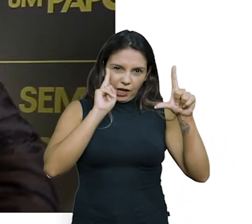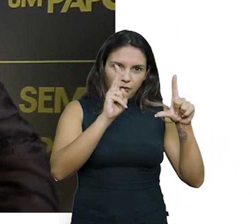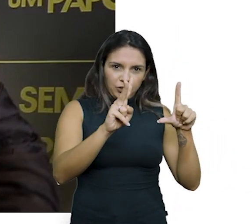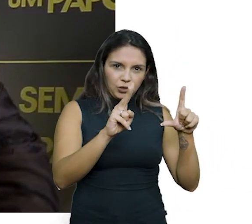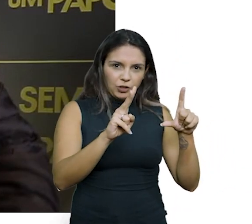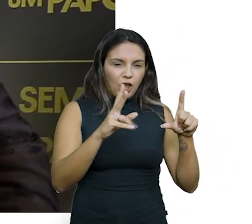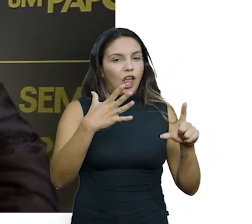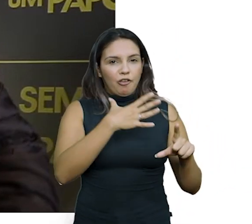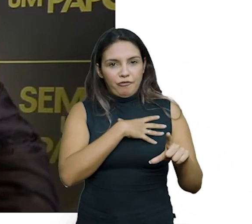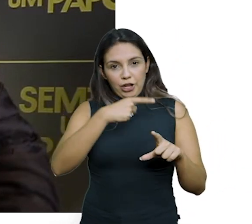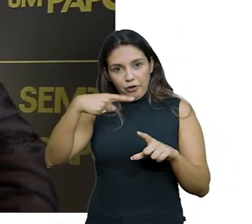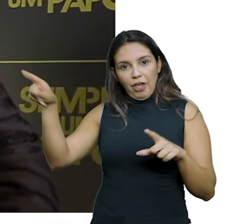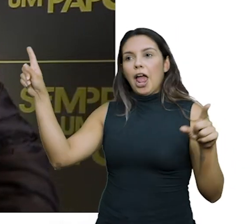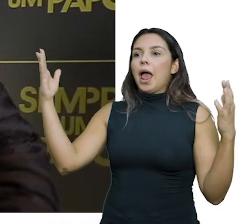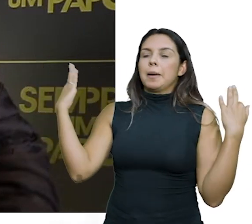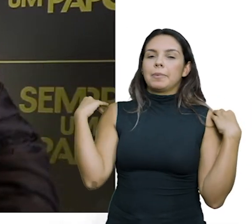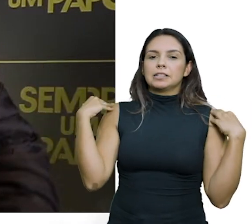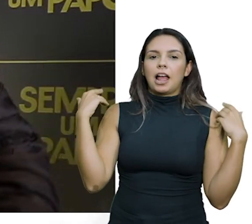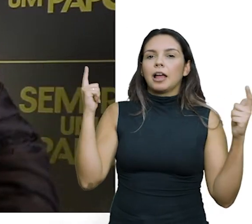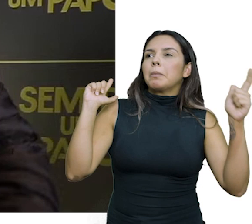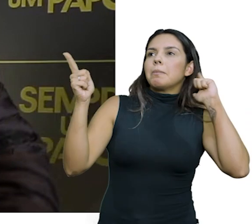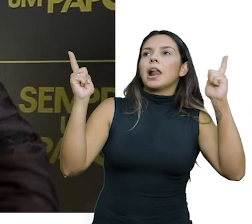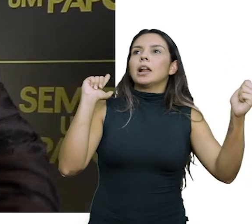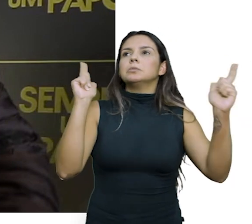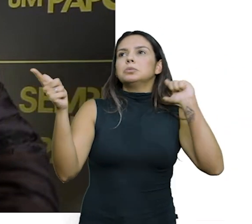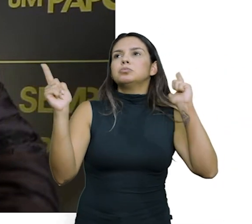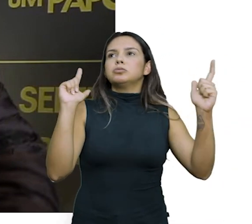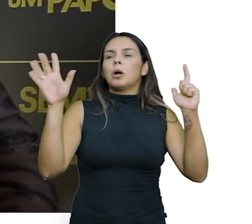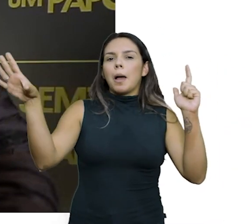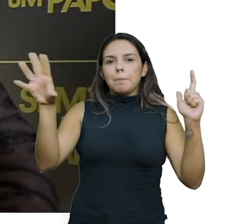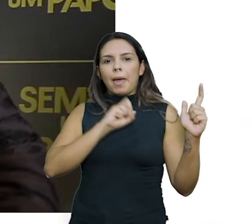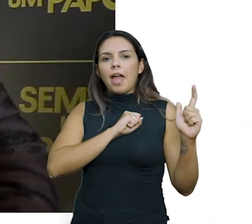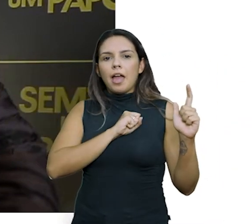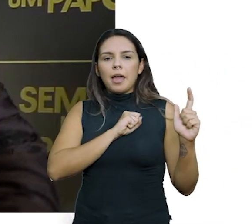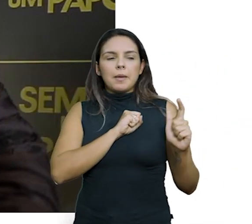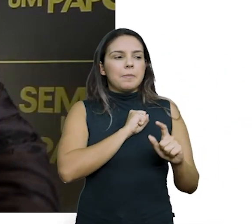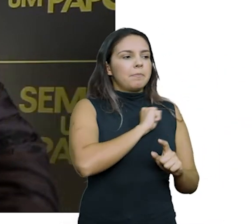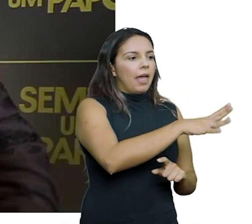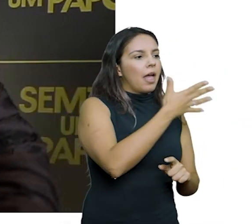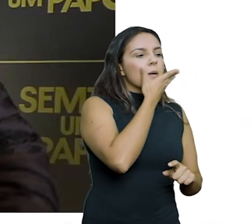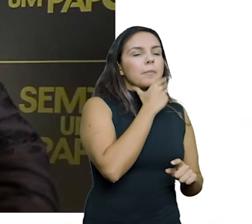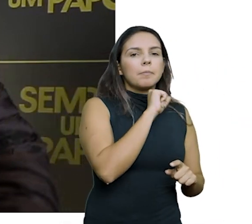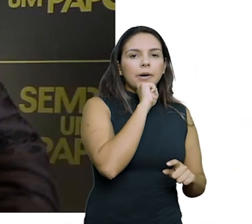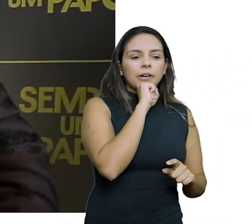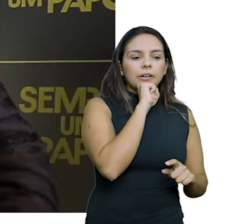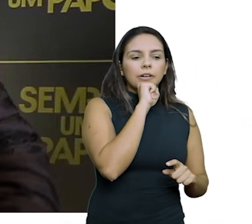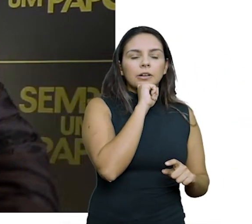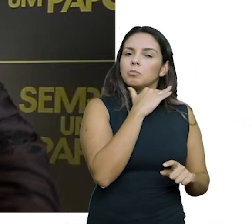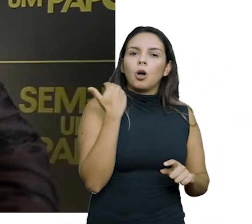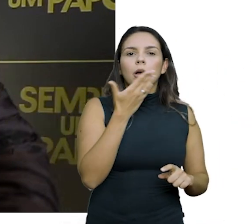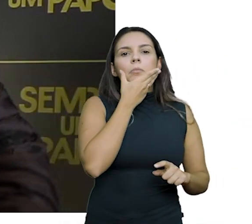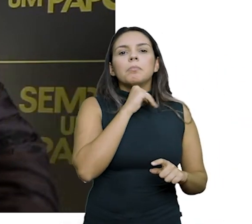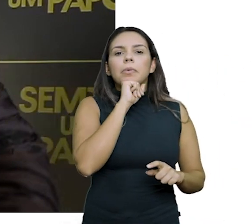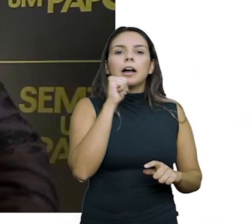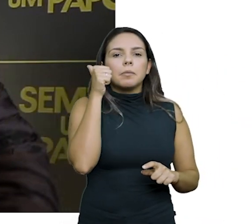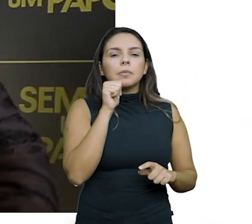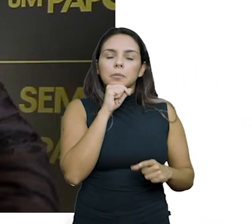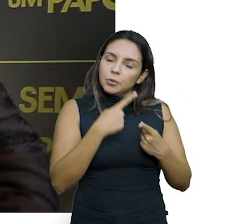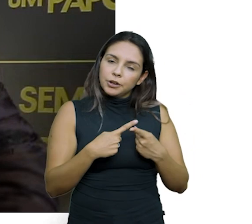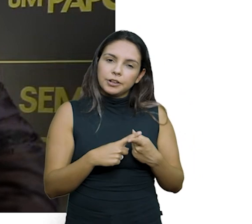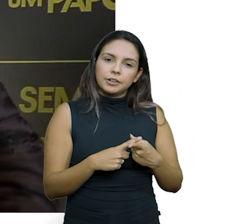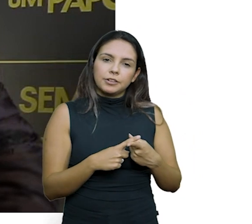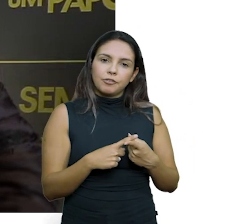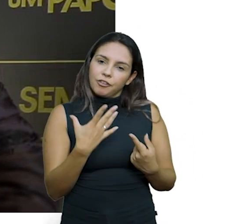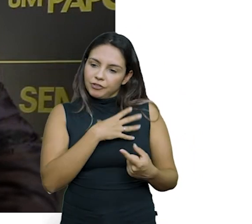para gandaia, volta para dentro de casa, contamina pai e mãe, morreu há pouco tempo atrás, acho que em Alagoas, morreu o pai e a mãe. Por